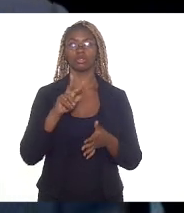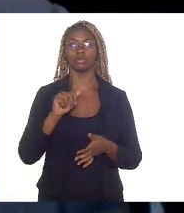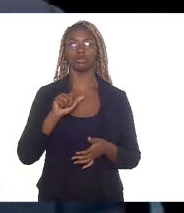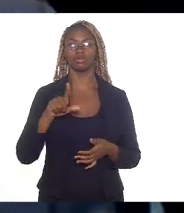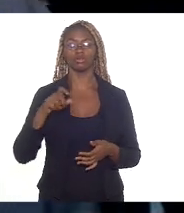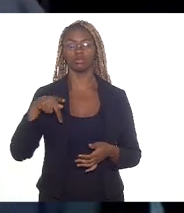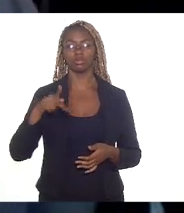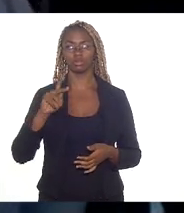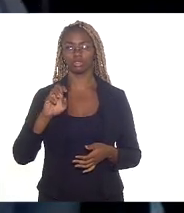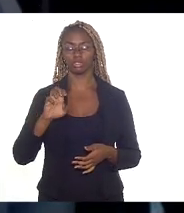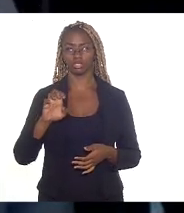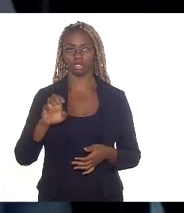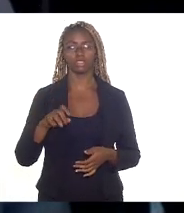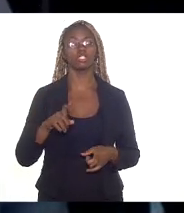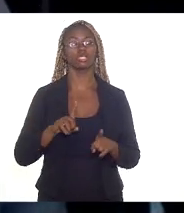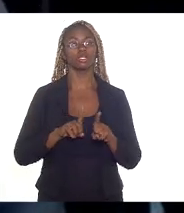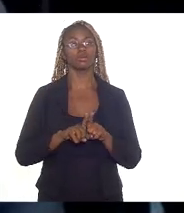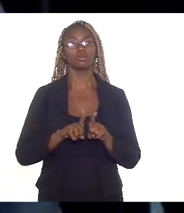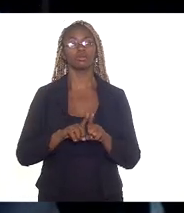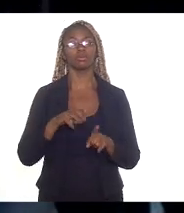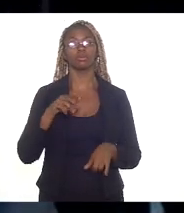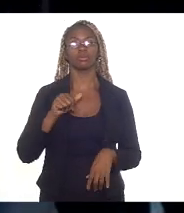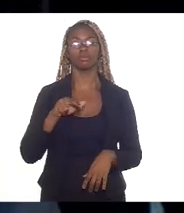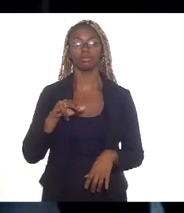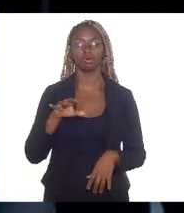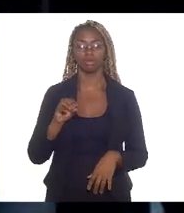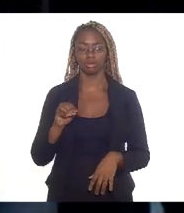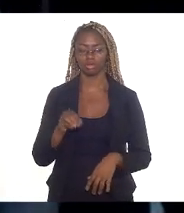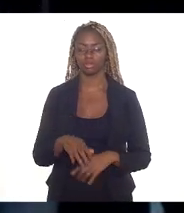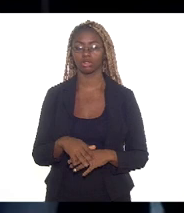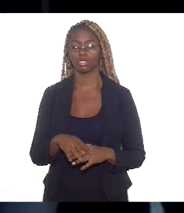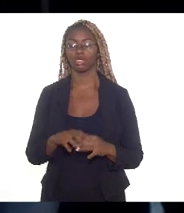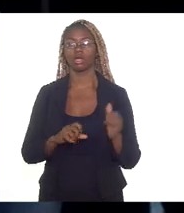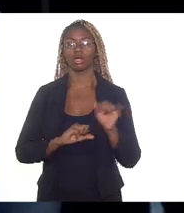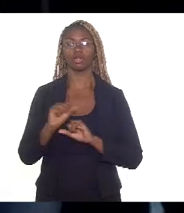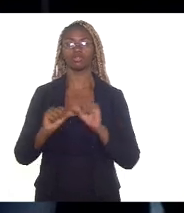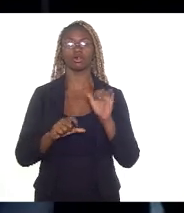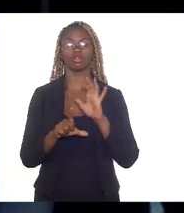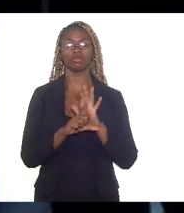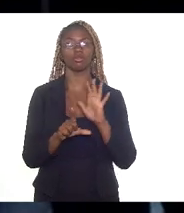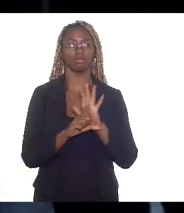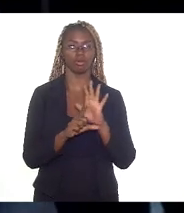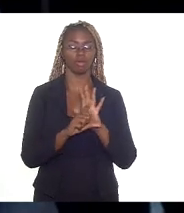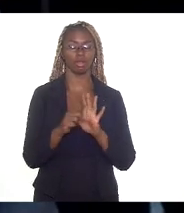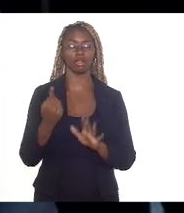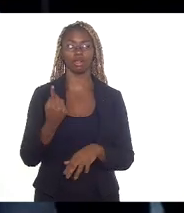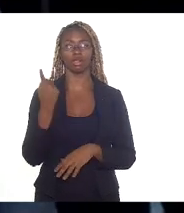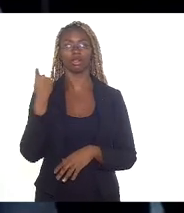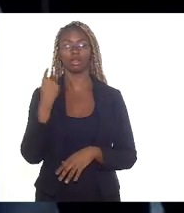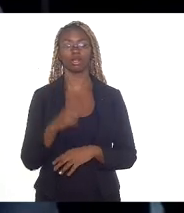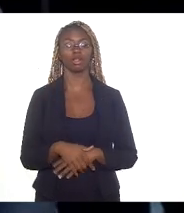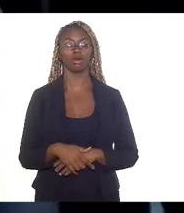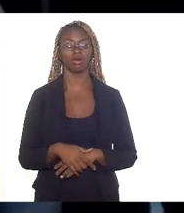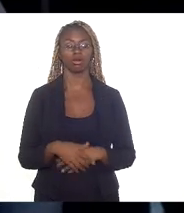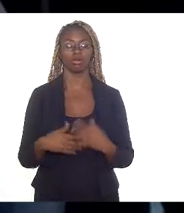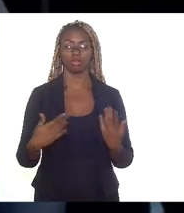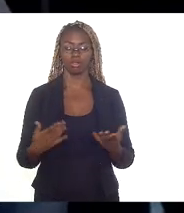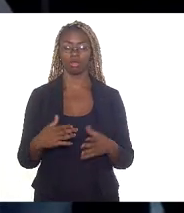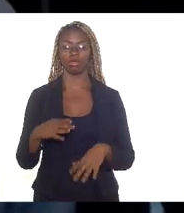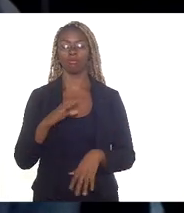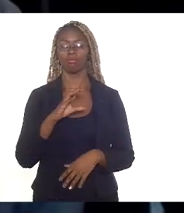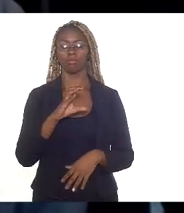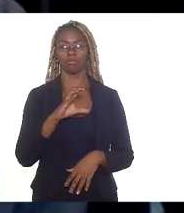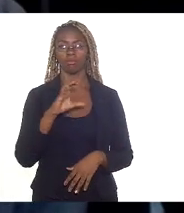lei 9040 de 2 de outubro de 2020, na forma que menciona. Pareceres da Comissão de Constituição e Justiça